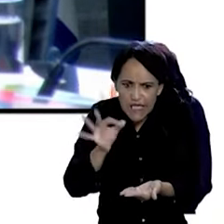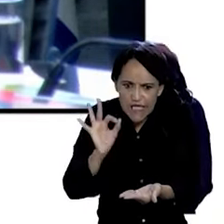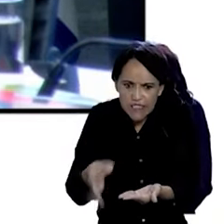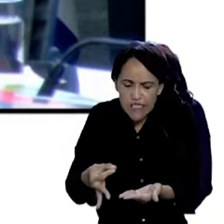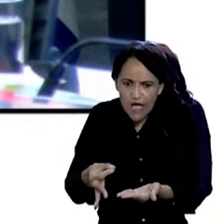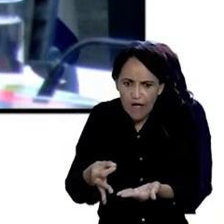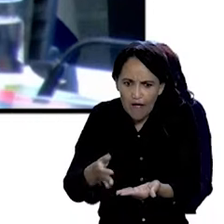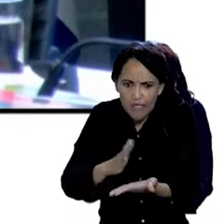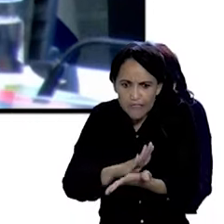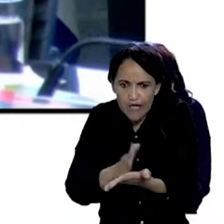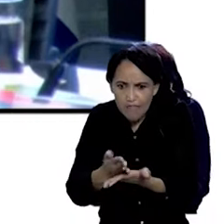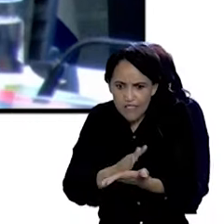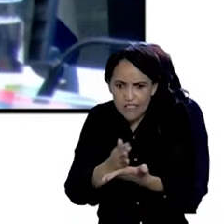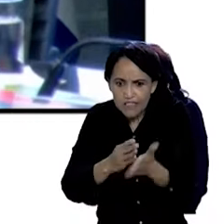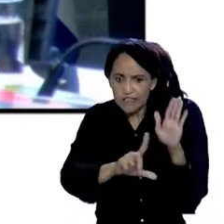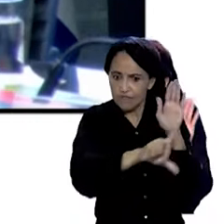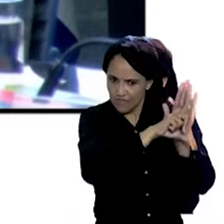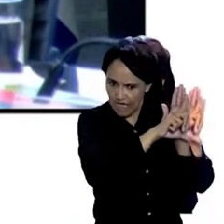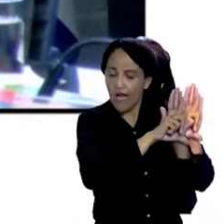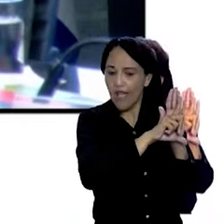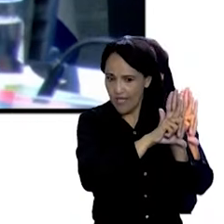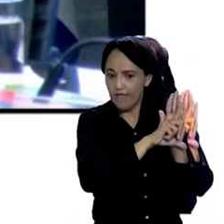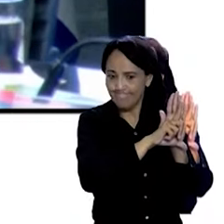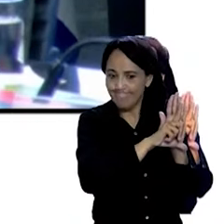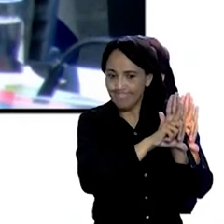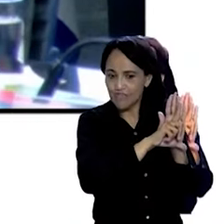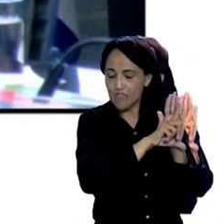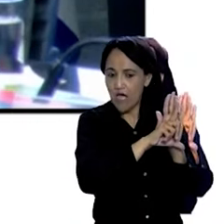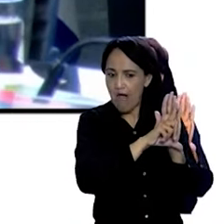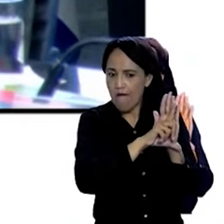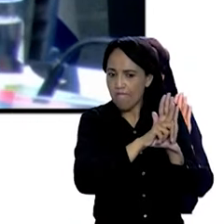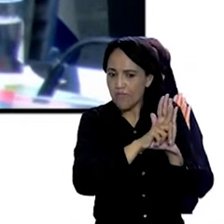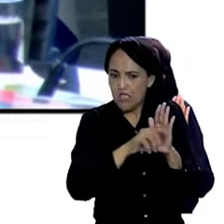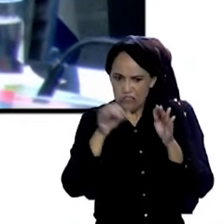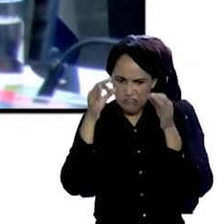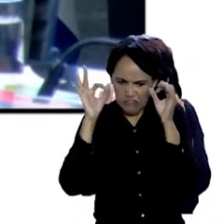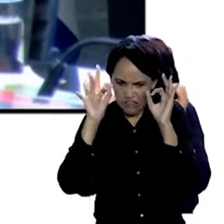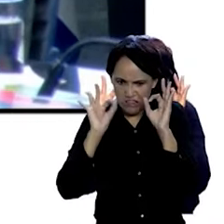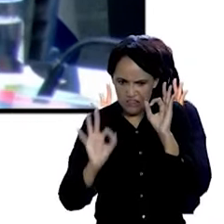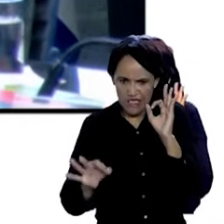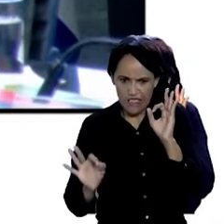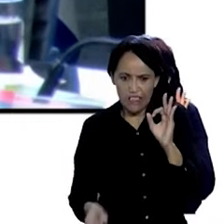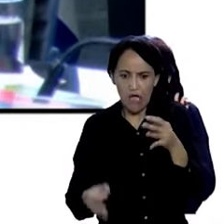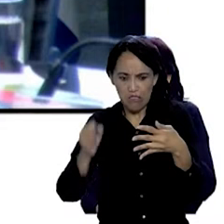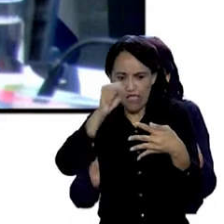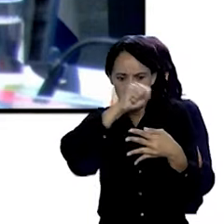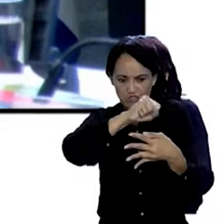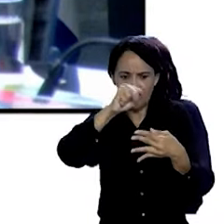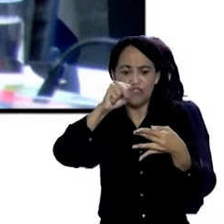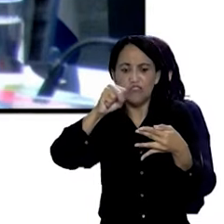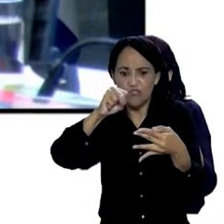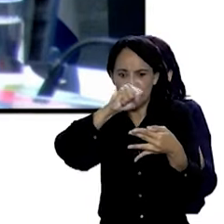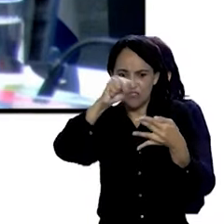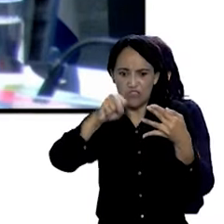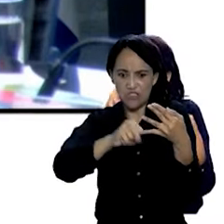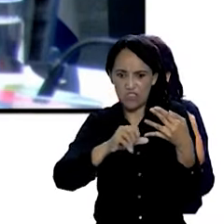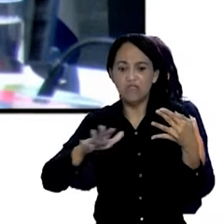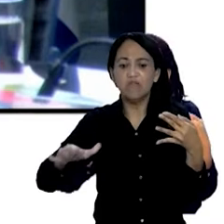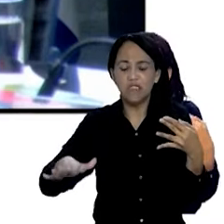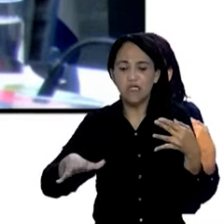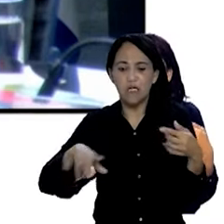material bem como a uniformidade da jurisprudência centrando o litígio no debate